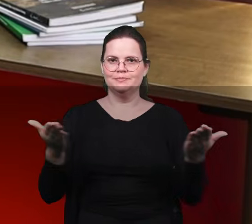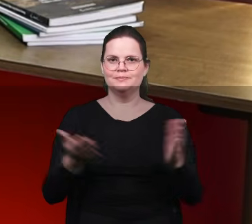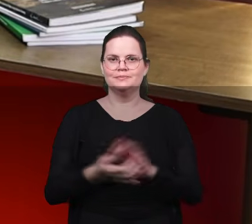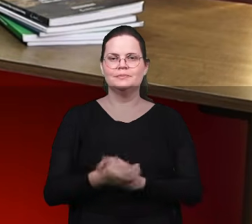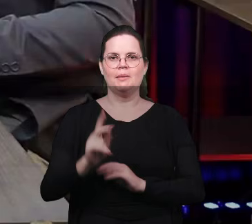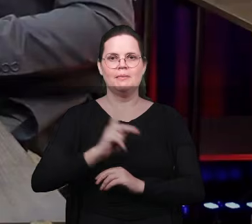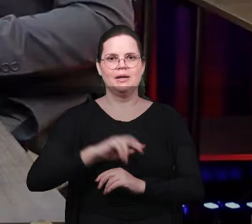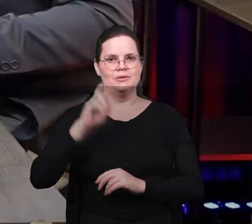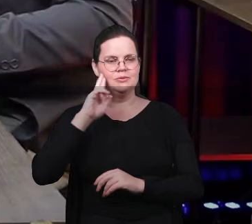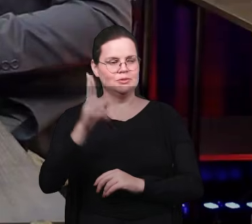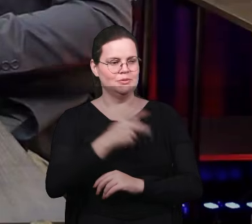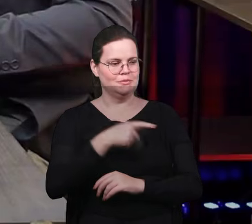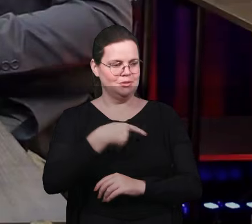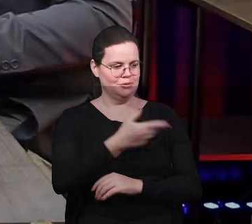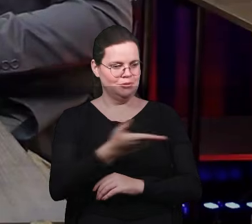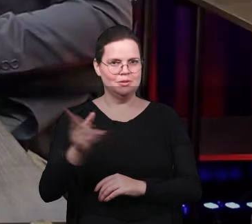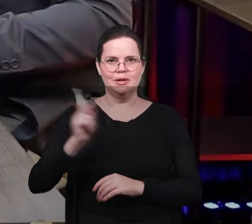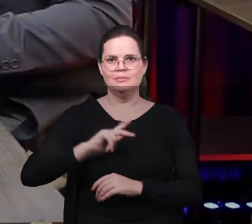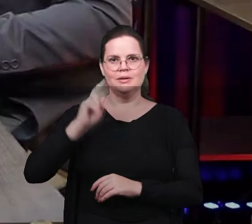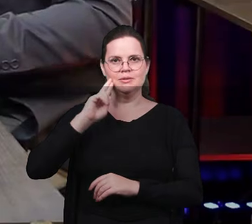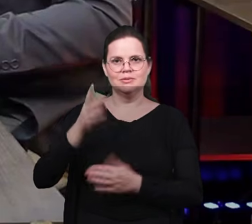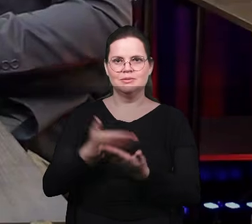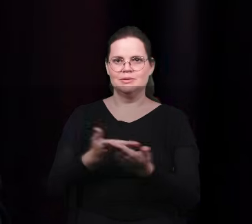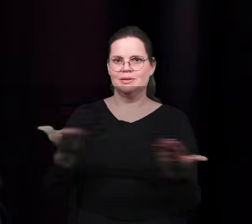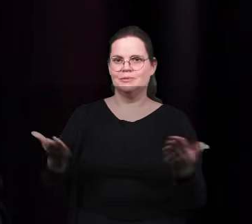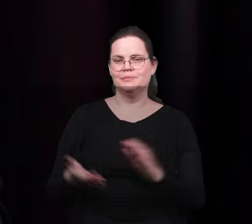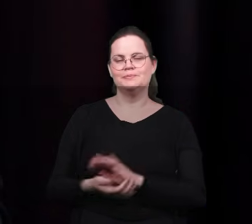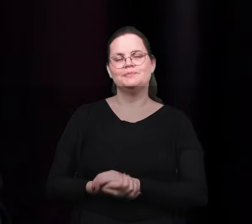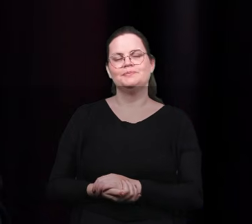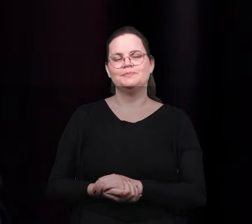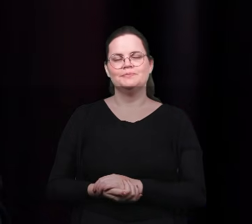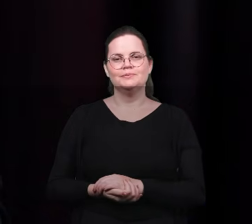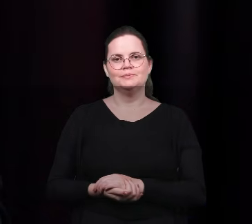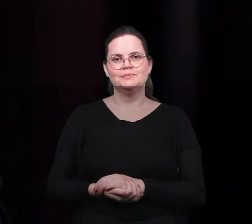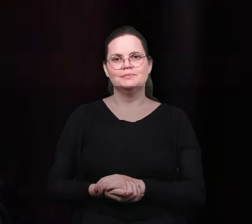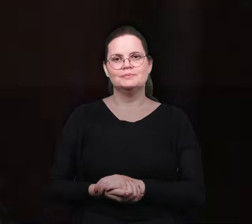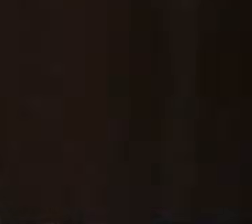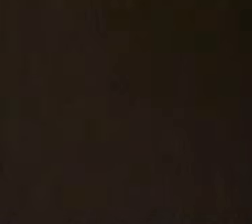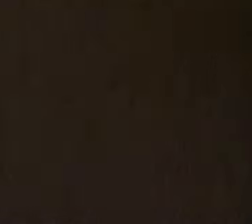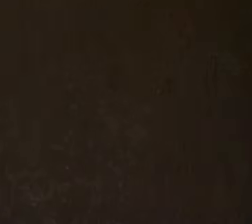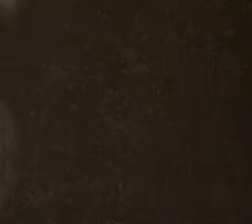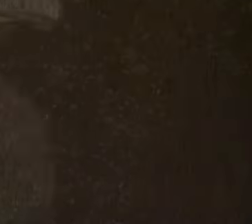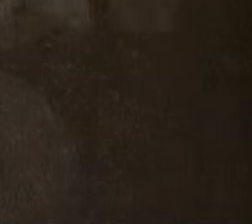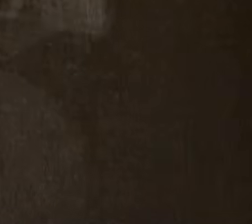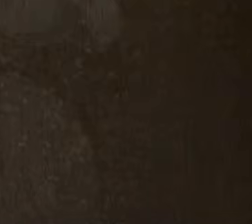a paz do Senhor, a paz do seu pastor Roberto. A paz do seu pastor Alex, a paz do Senhor a todos.